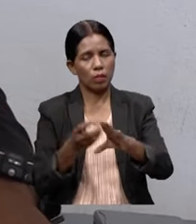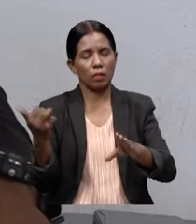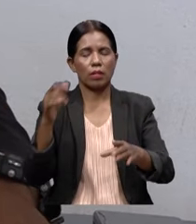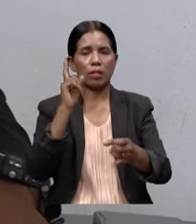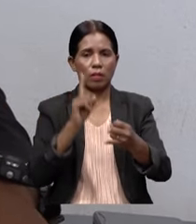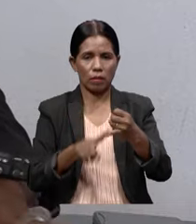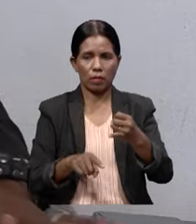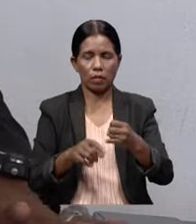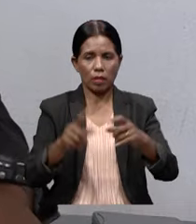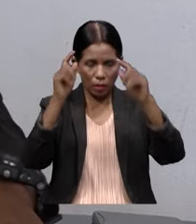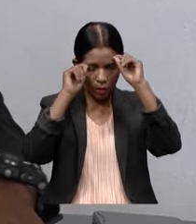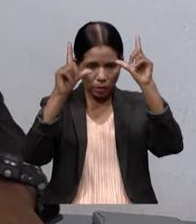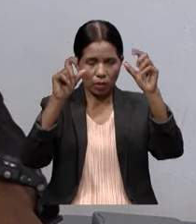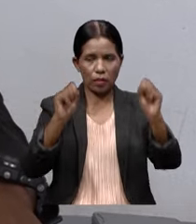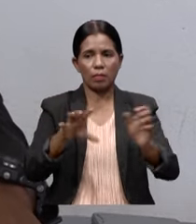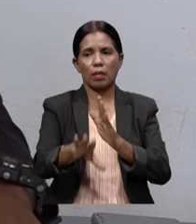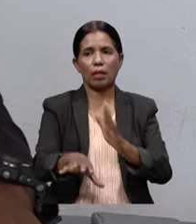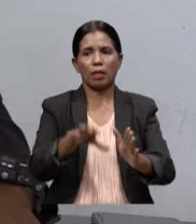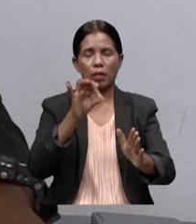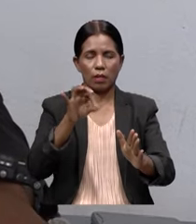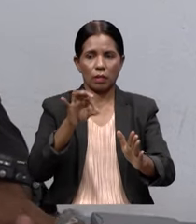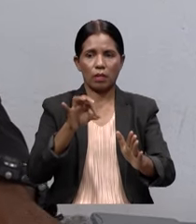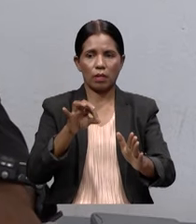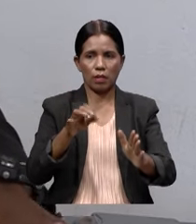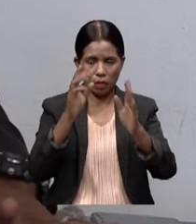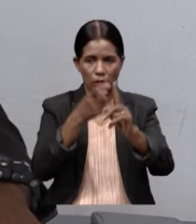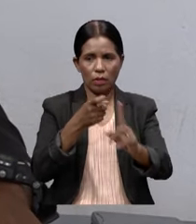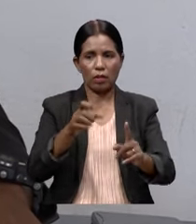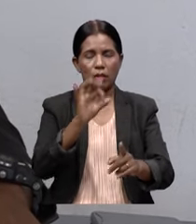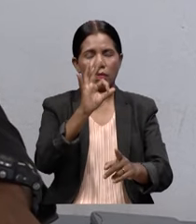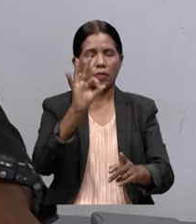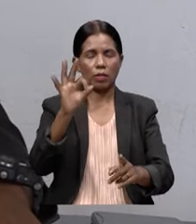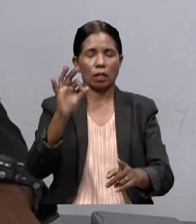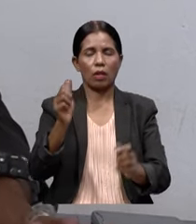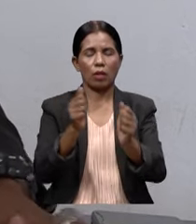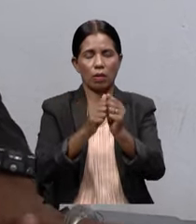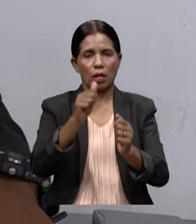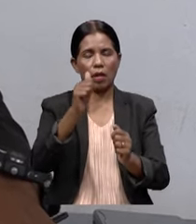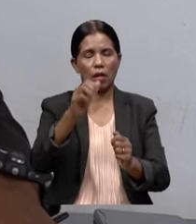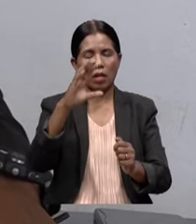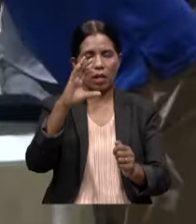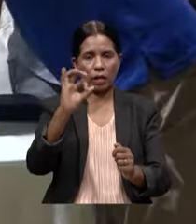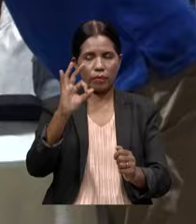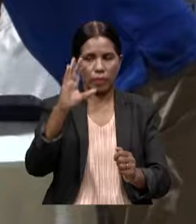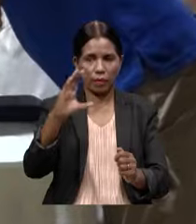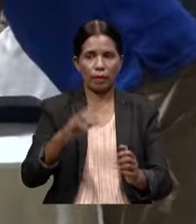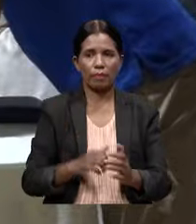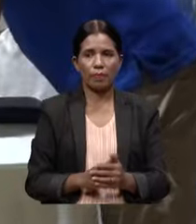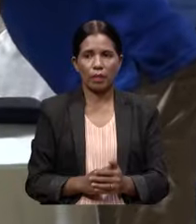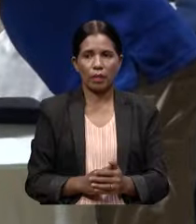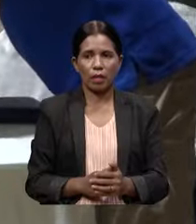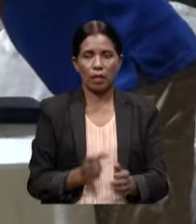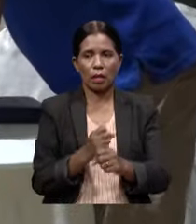mai Timor Leste tengi hetan mos atenção husi FIFA AFC dene maka agora au clarifica publiko. Situação no